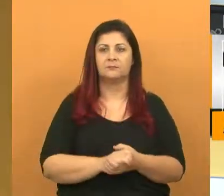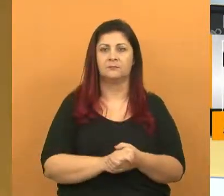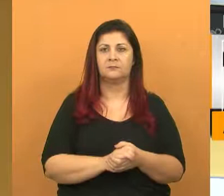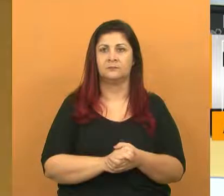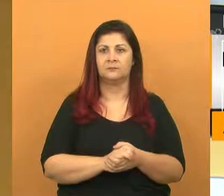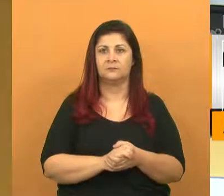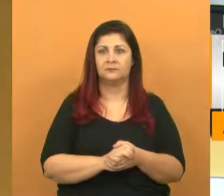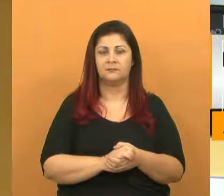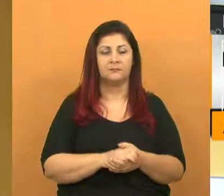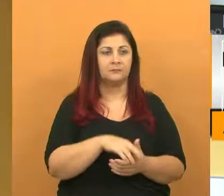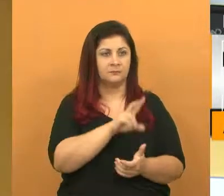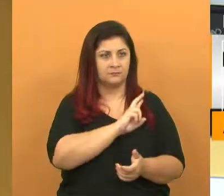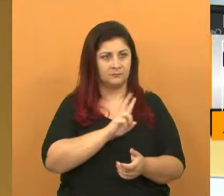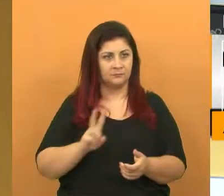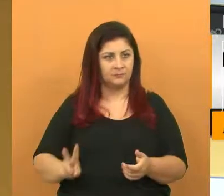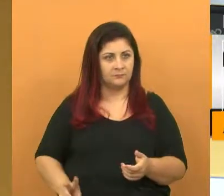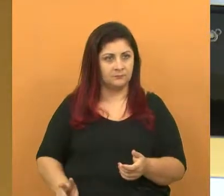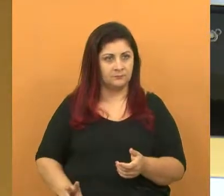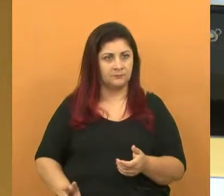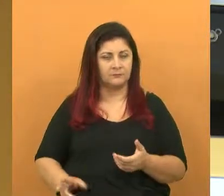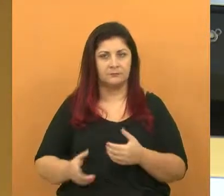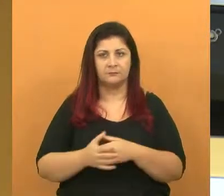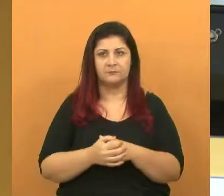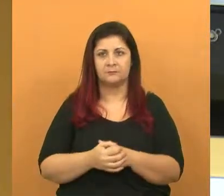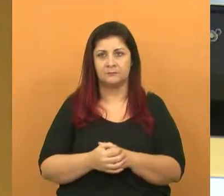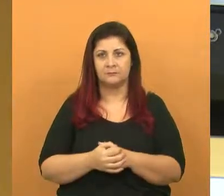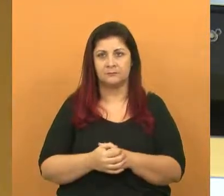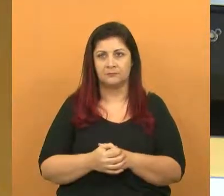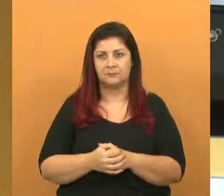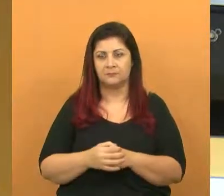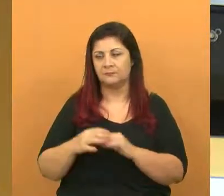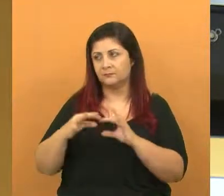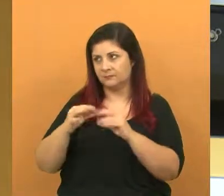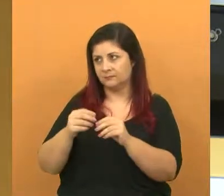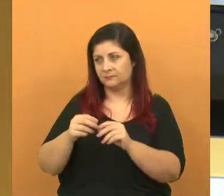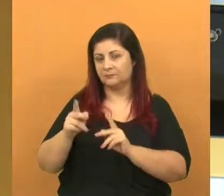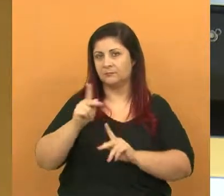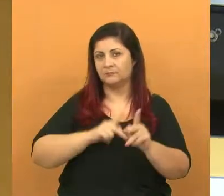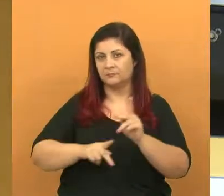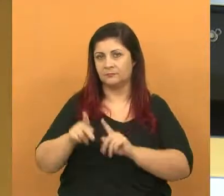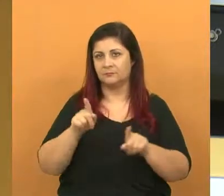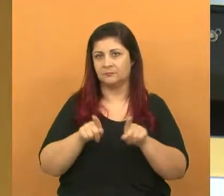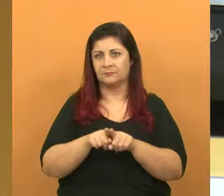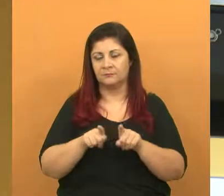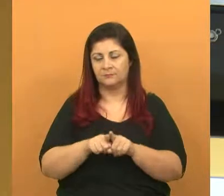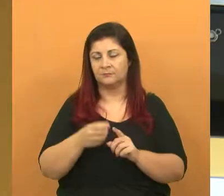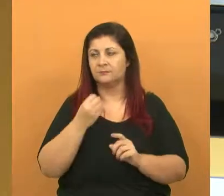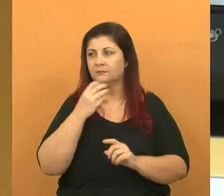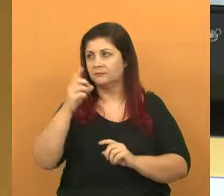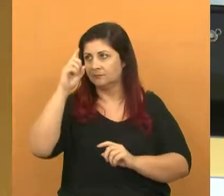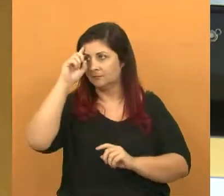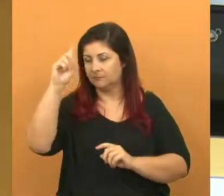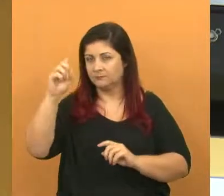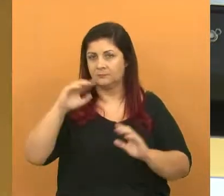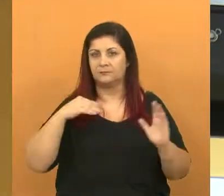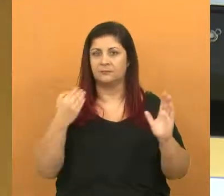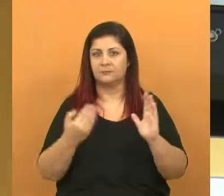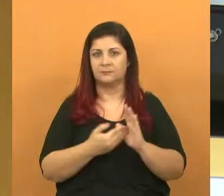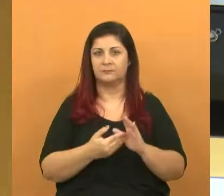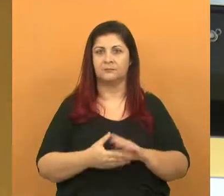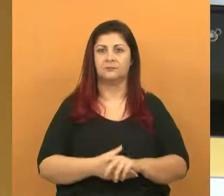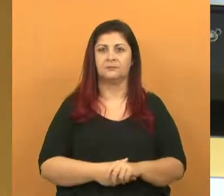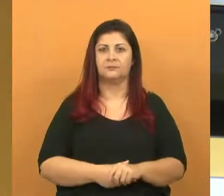legislativo, vereadores e assessores e cidadãos. Roberto, bom dia a todos.